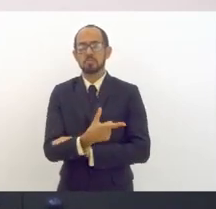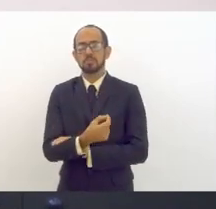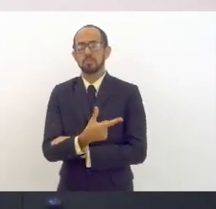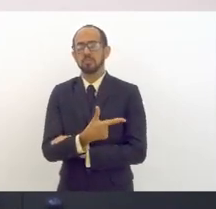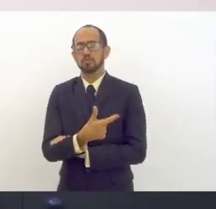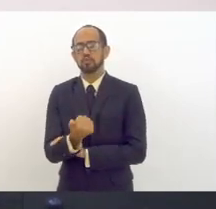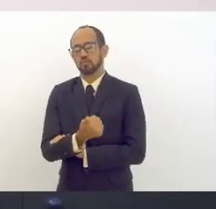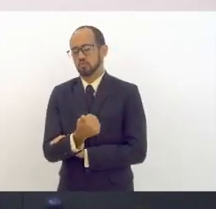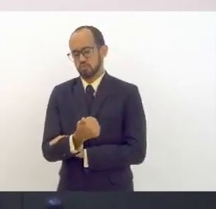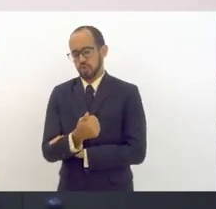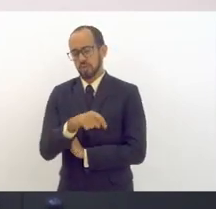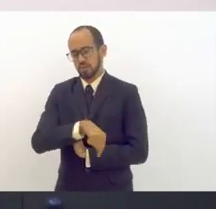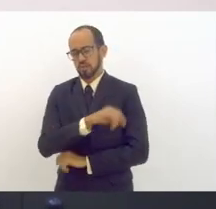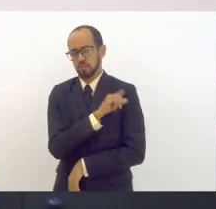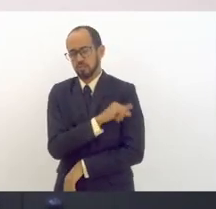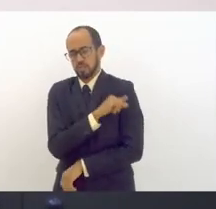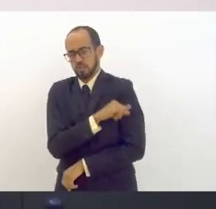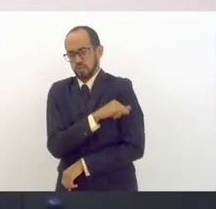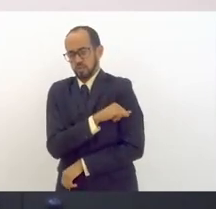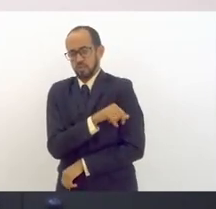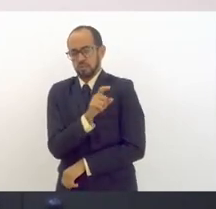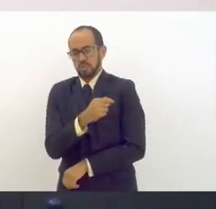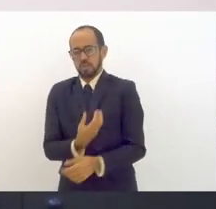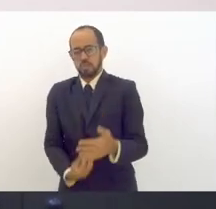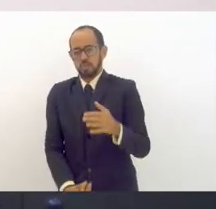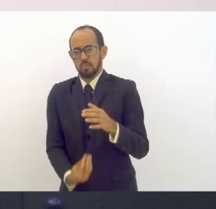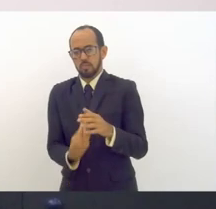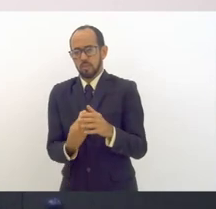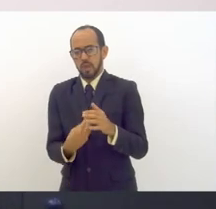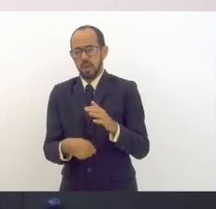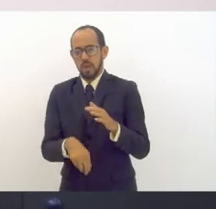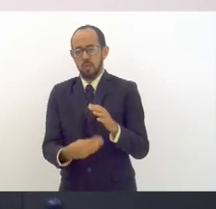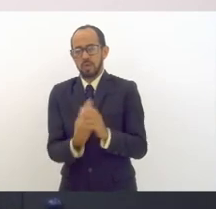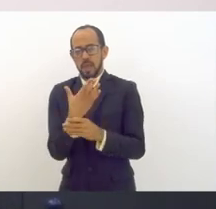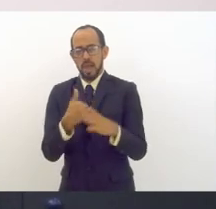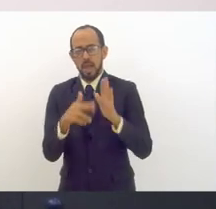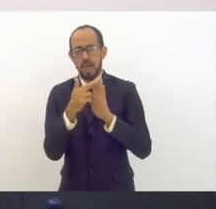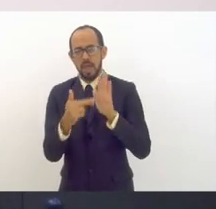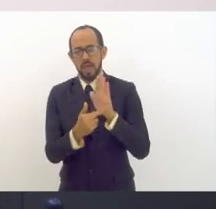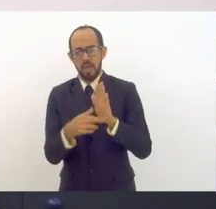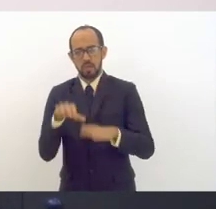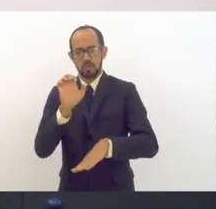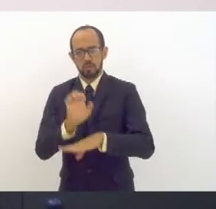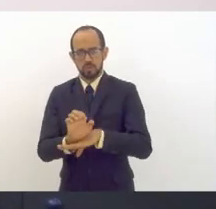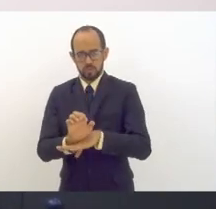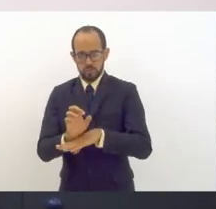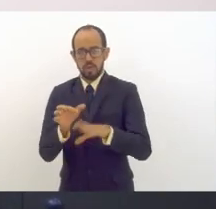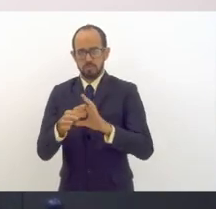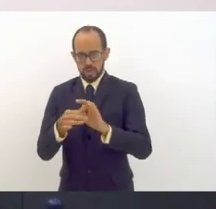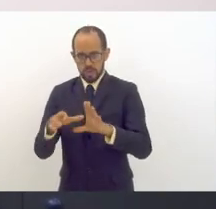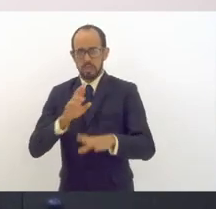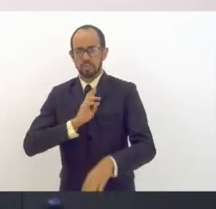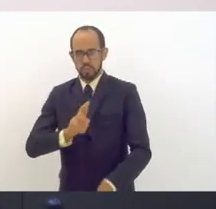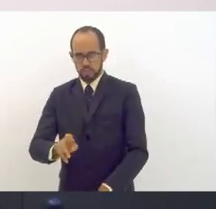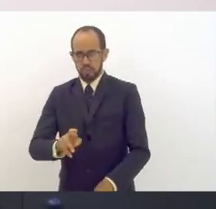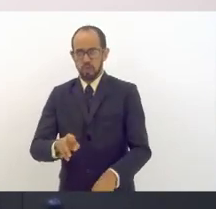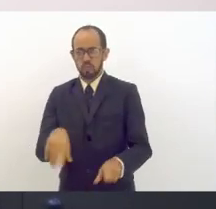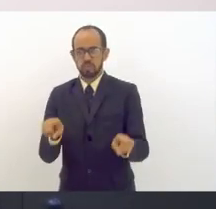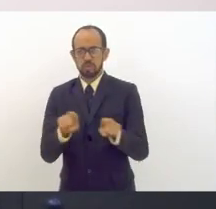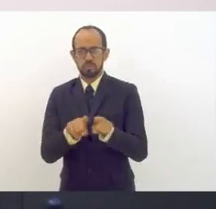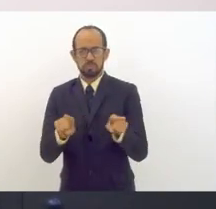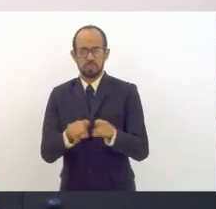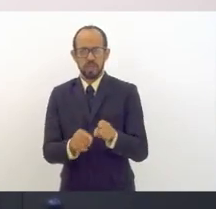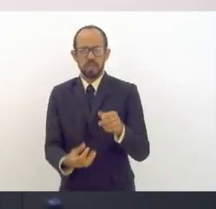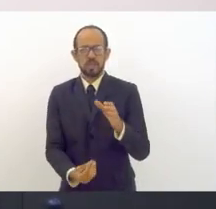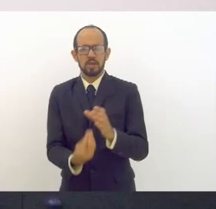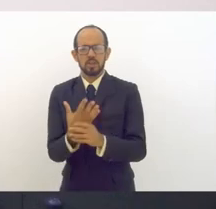vigor no Rio de Janeiro que, ao regulamentar o Estatuto Estadual da Liberdade Religiosa,